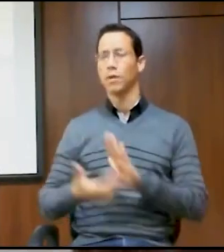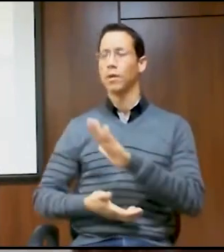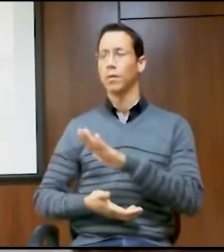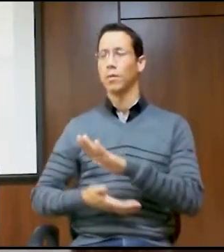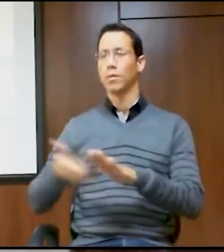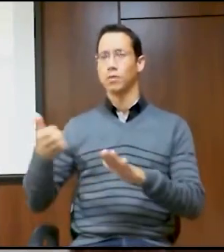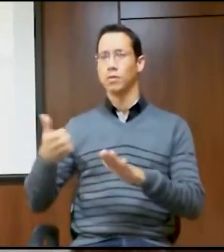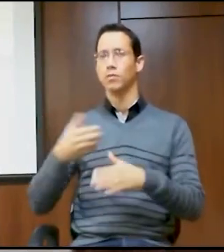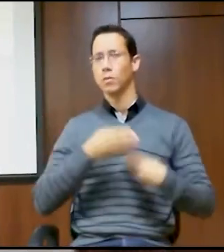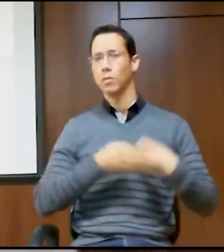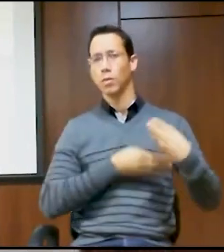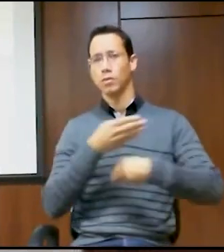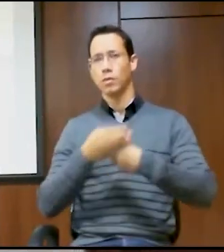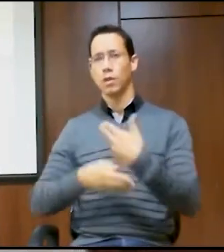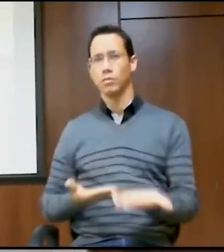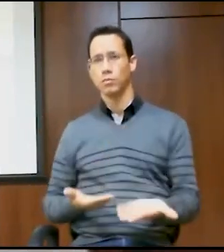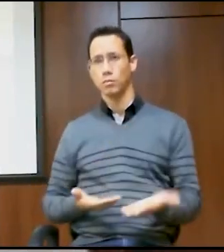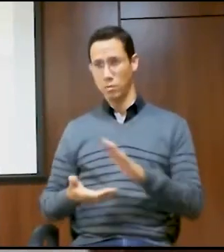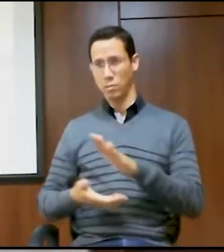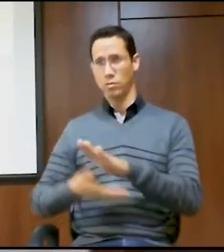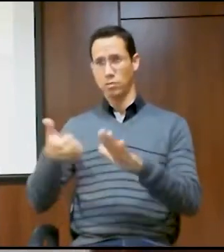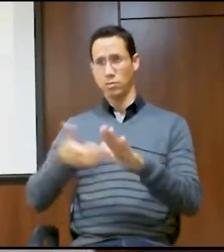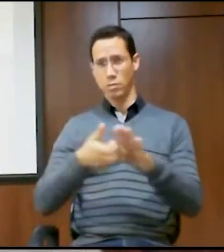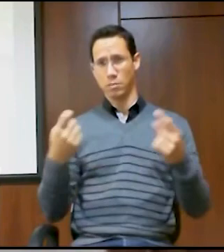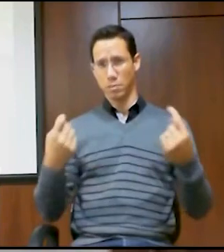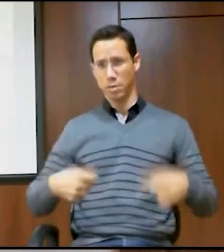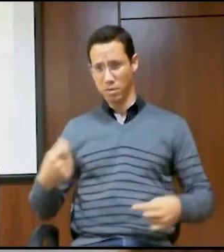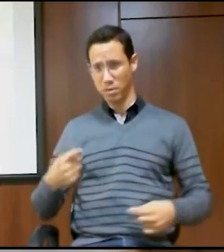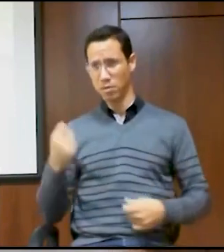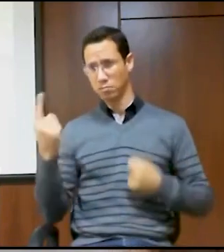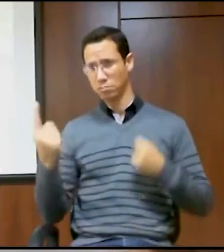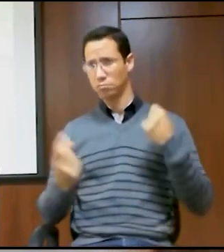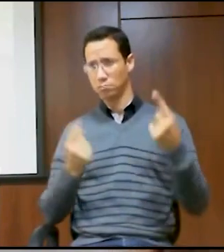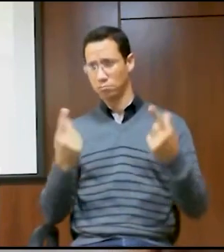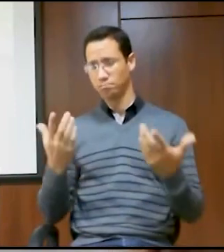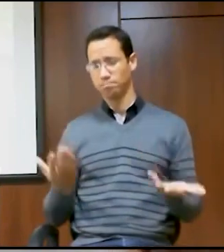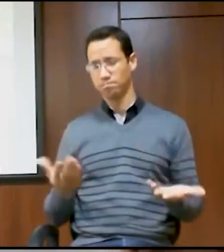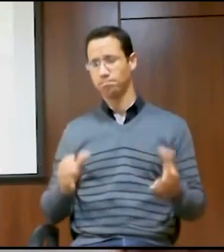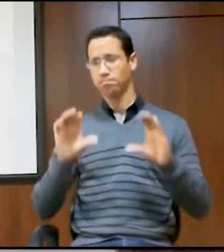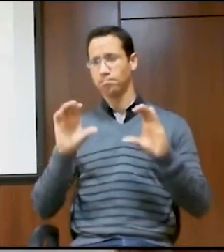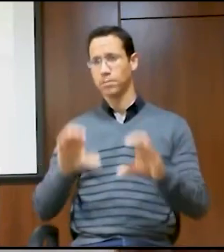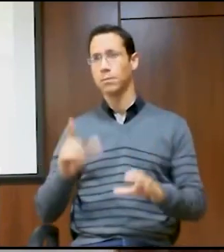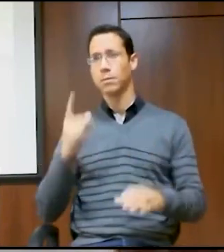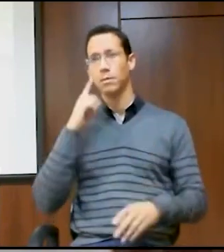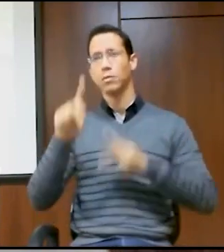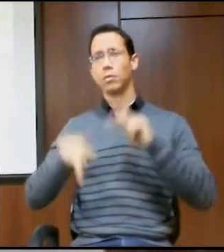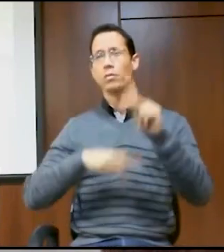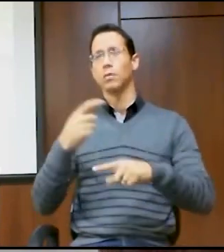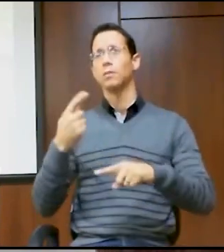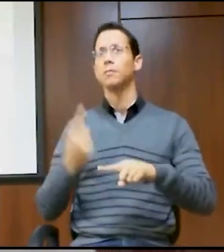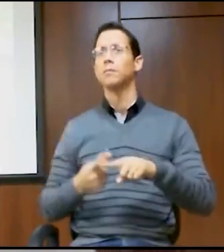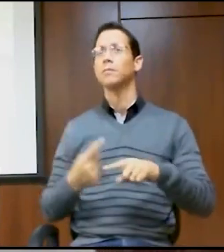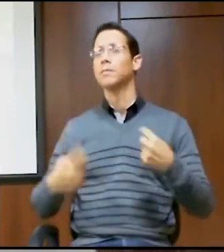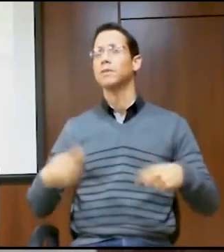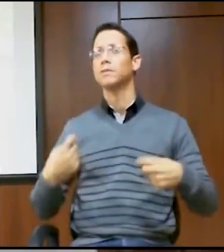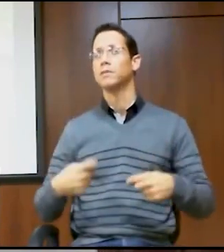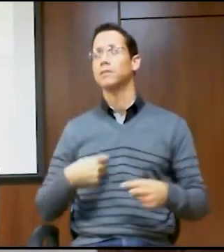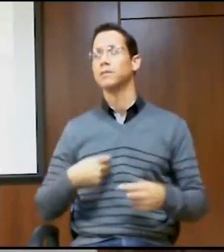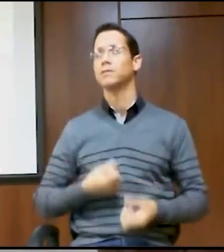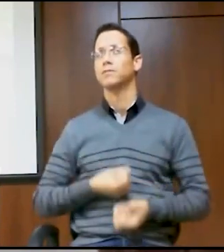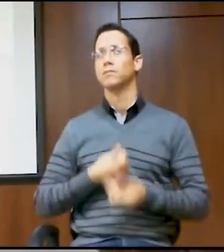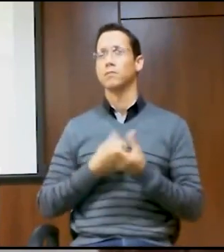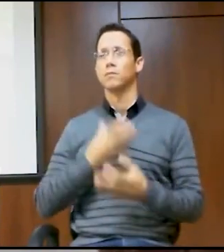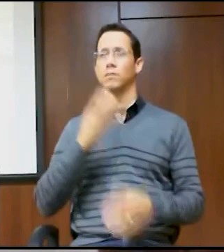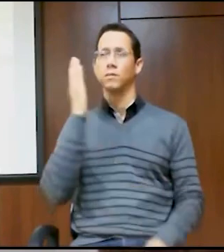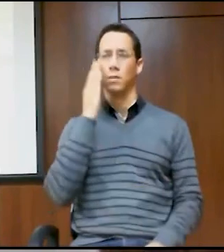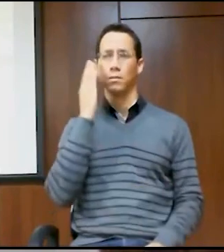há remoções que são necessárias em projetos habitacionais, sim, mas a população tem o direito à informação, a população tem o direito